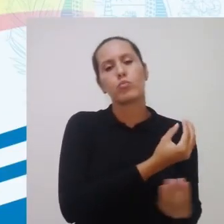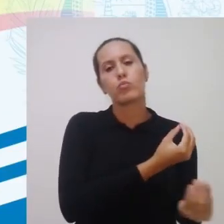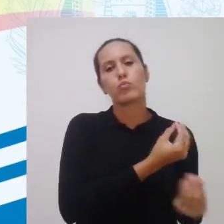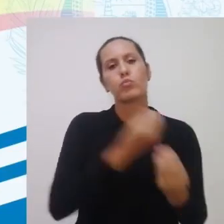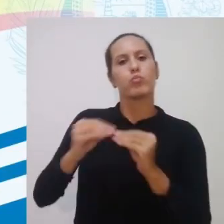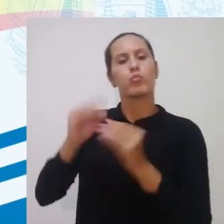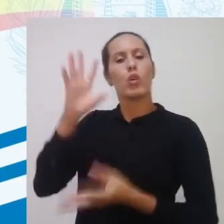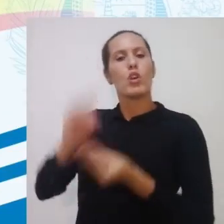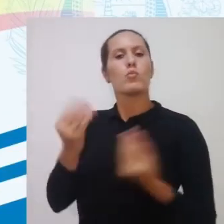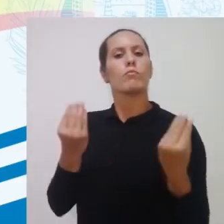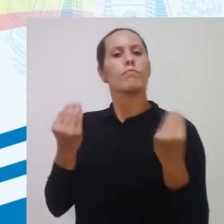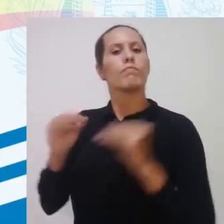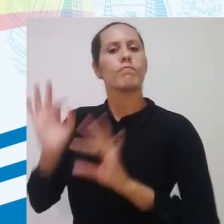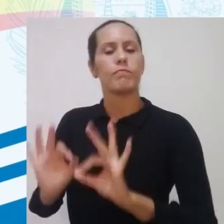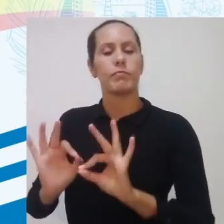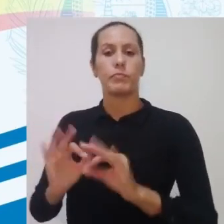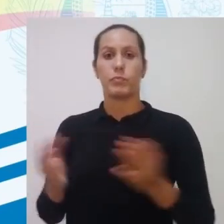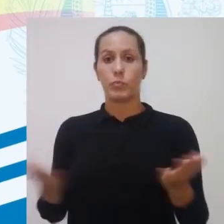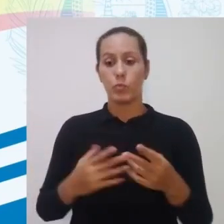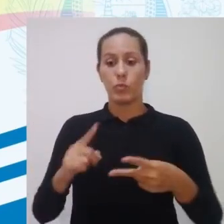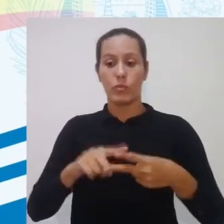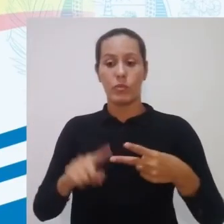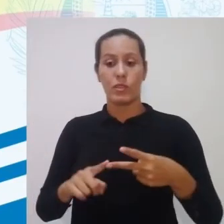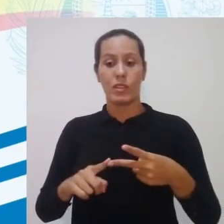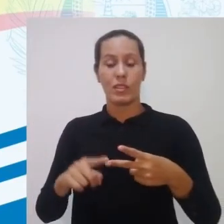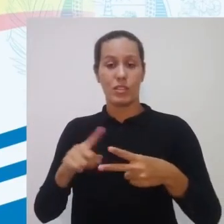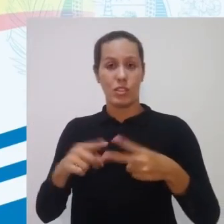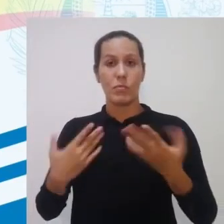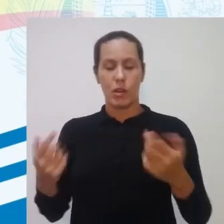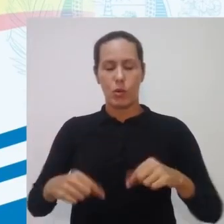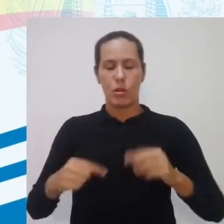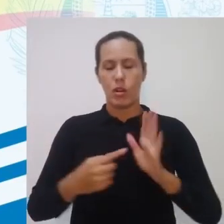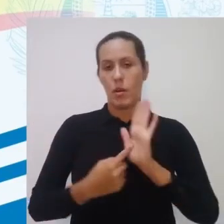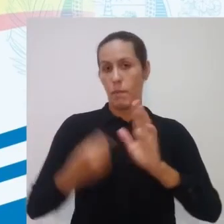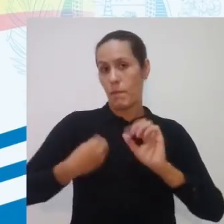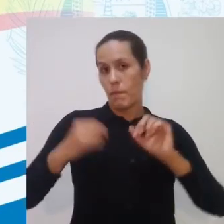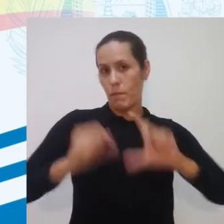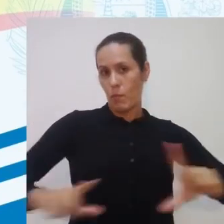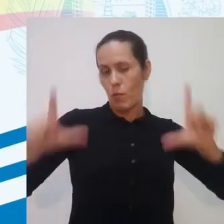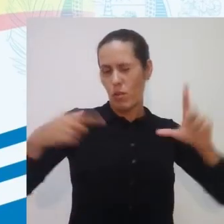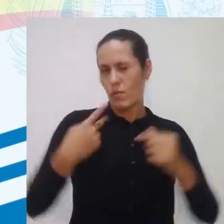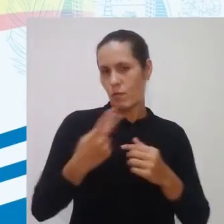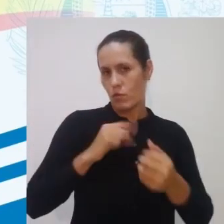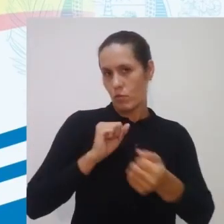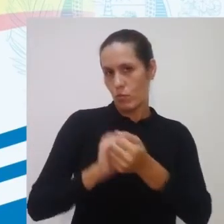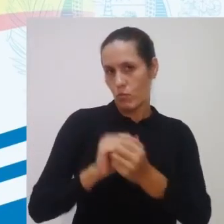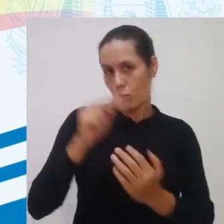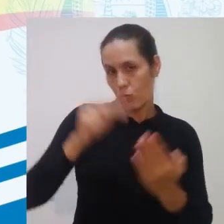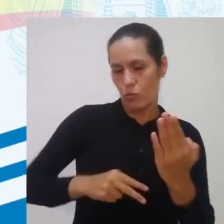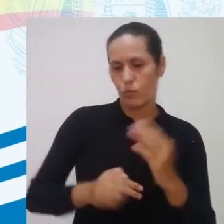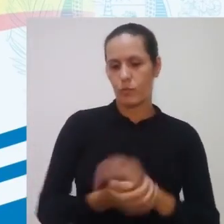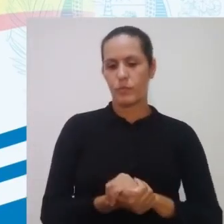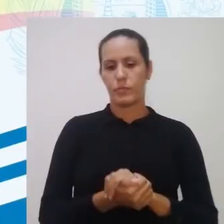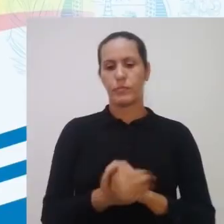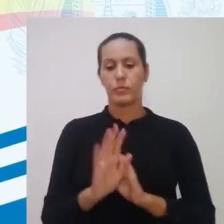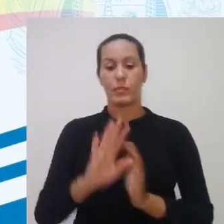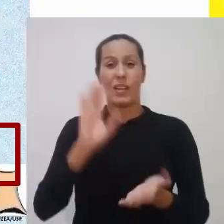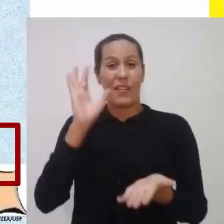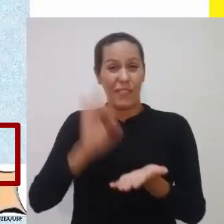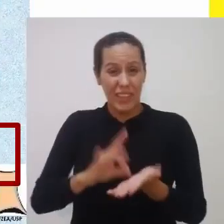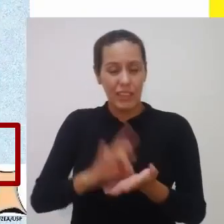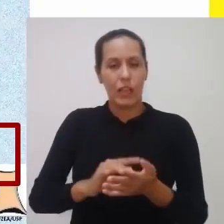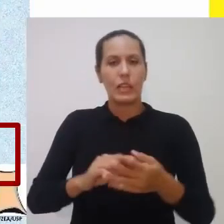apareçam no resumo. Existem 2 tipos que a gente vai abordar hoje de citação e eles vão aparecer para vocês e vocês me acompanham na